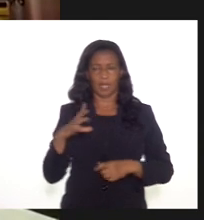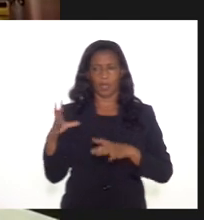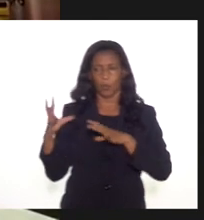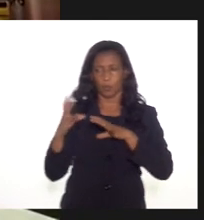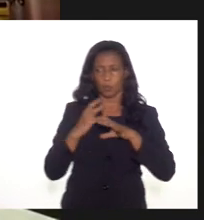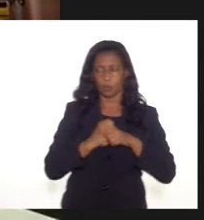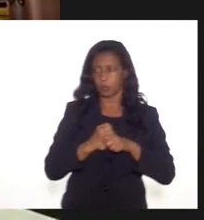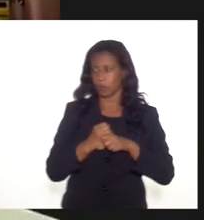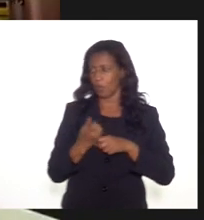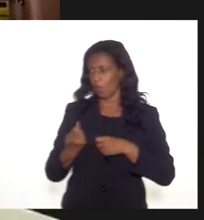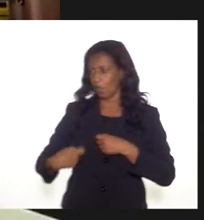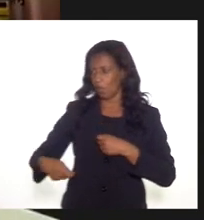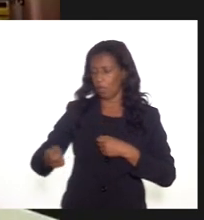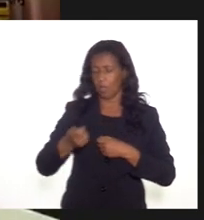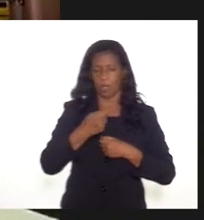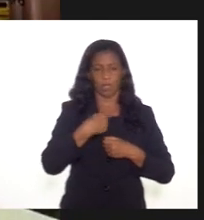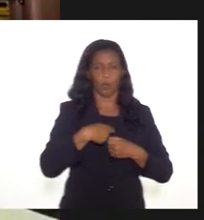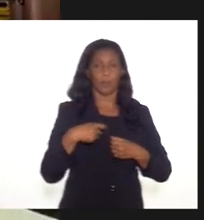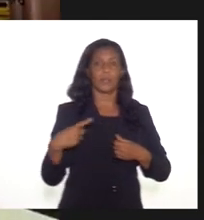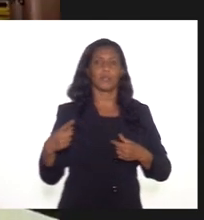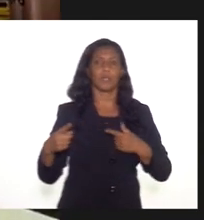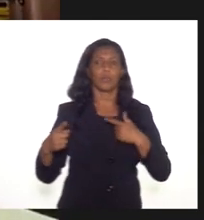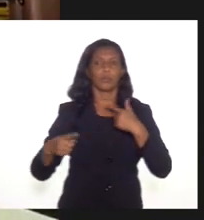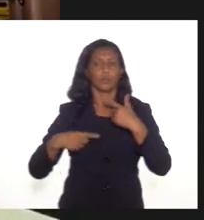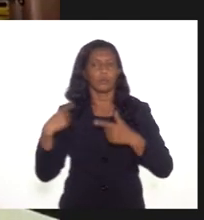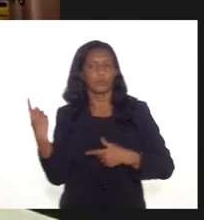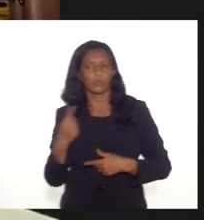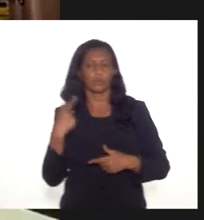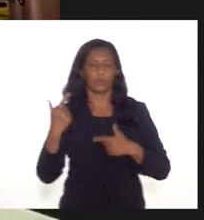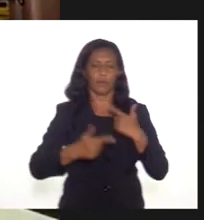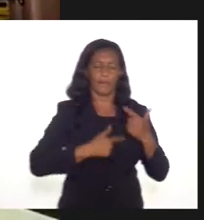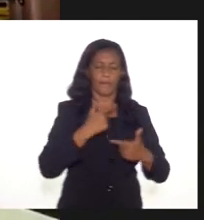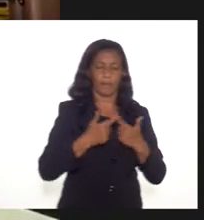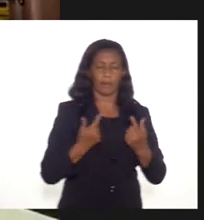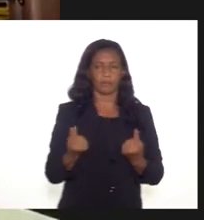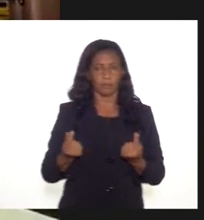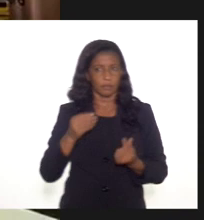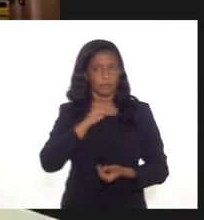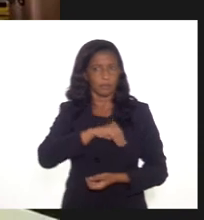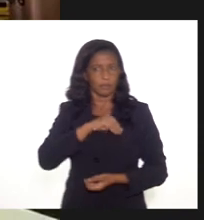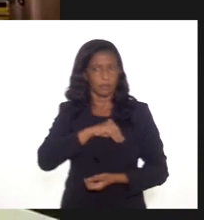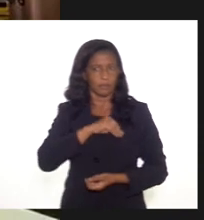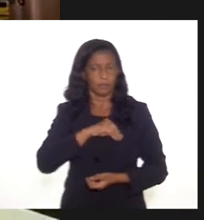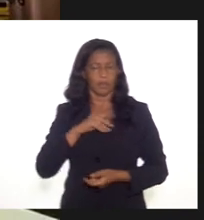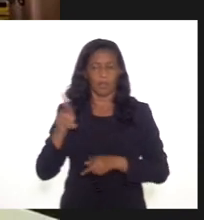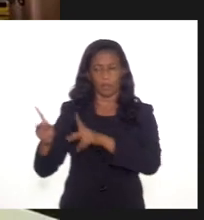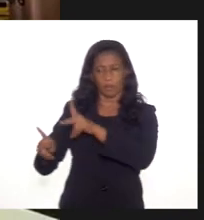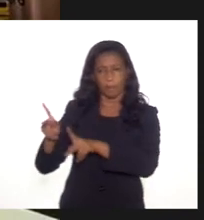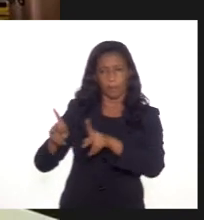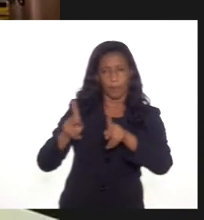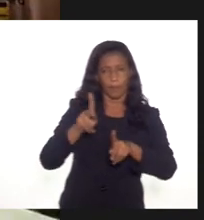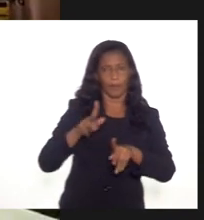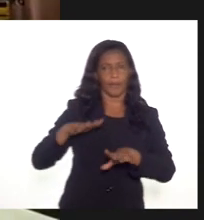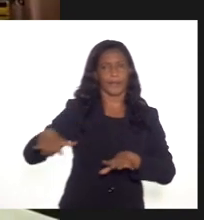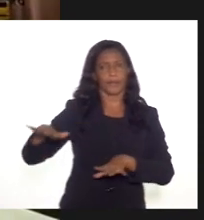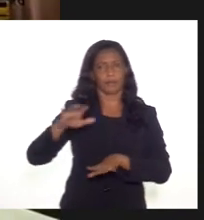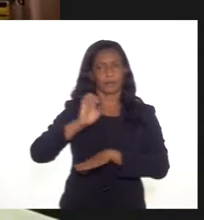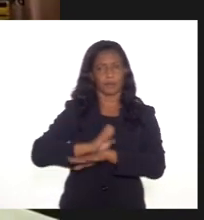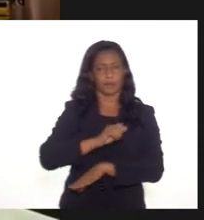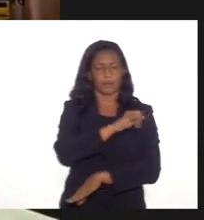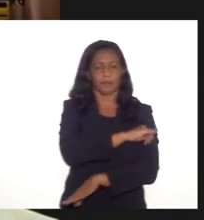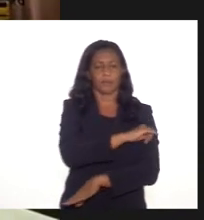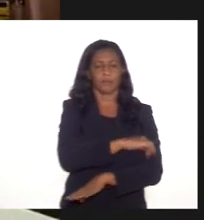possibilidade de recuperação dos nossos empregos, de recuperação da renda da nossa população no estado do Rio de Janeiro,